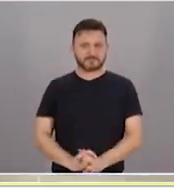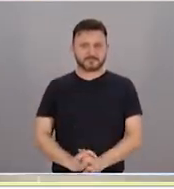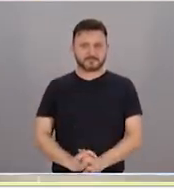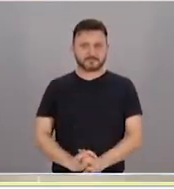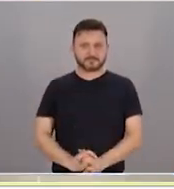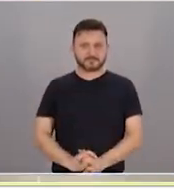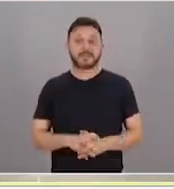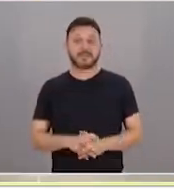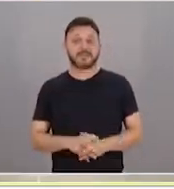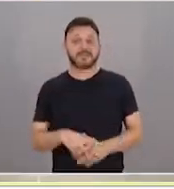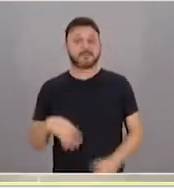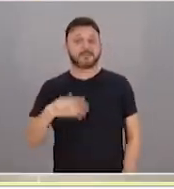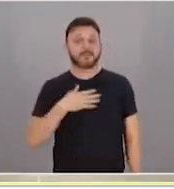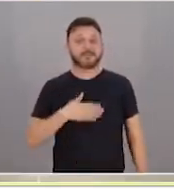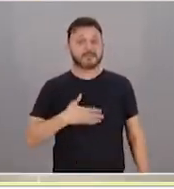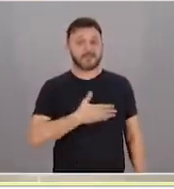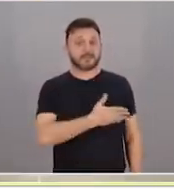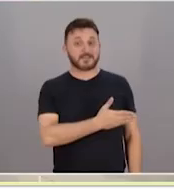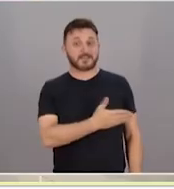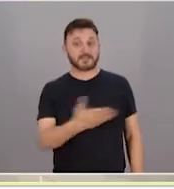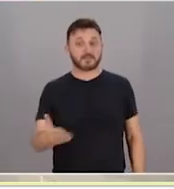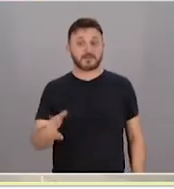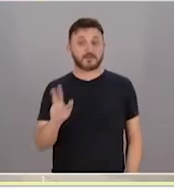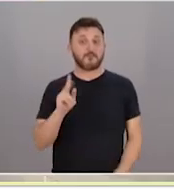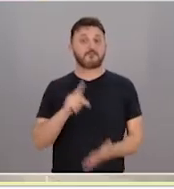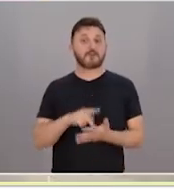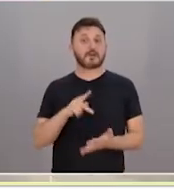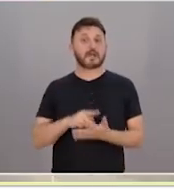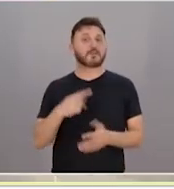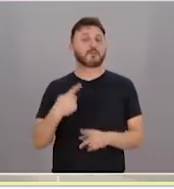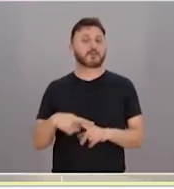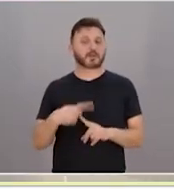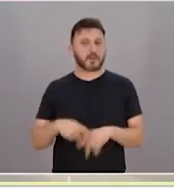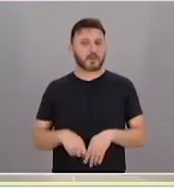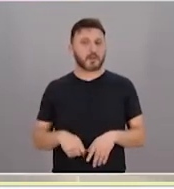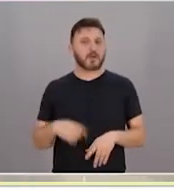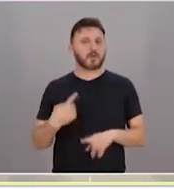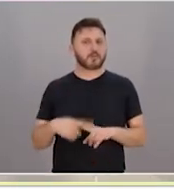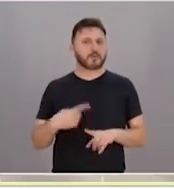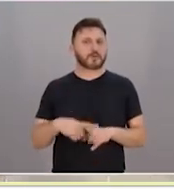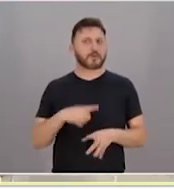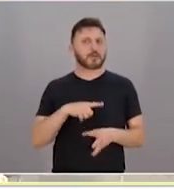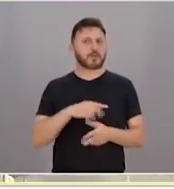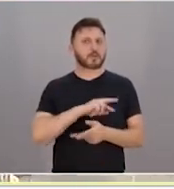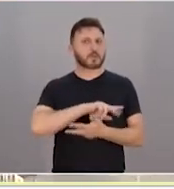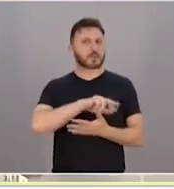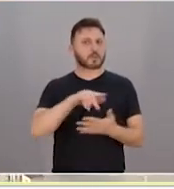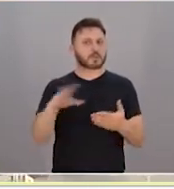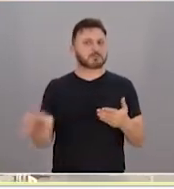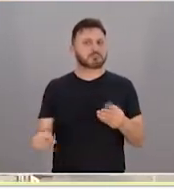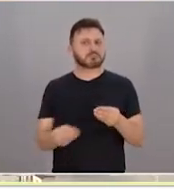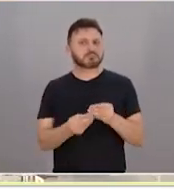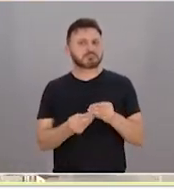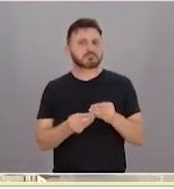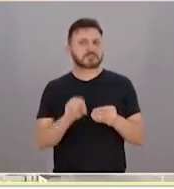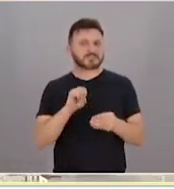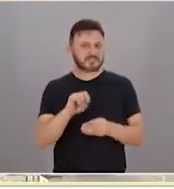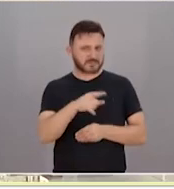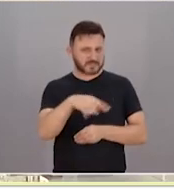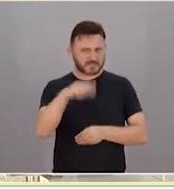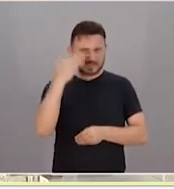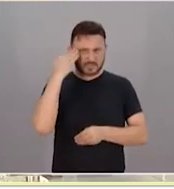Filhos queridos, na verdade, por que que eu digo isso? Porque são elementos, se não estiver